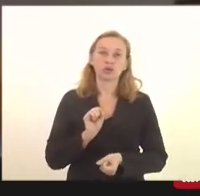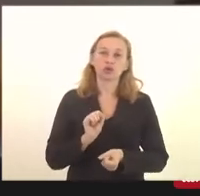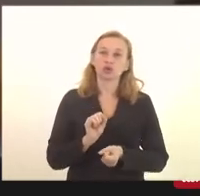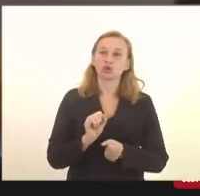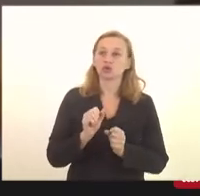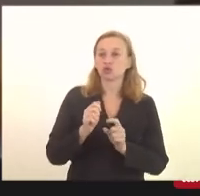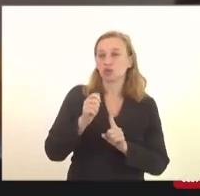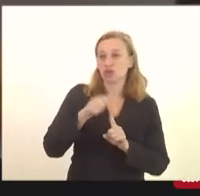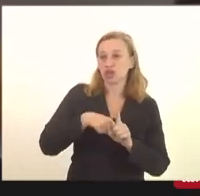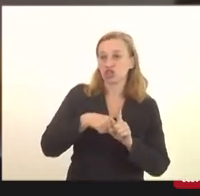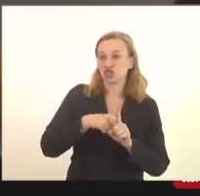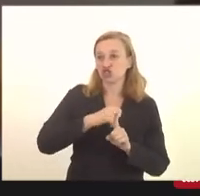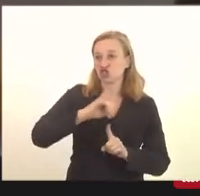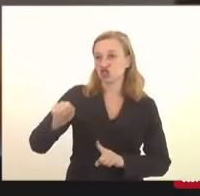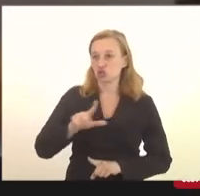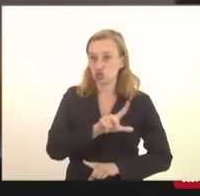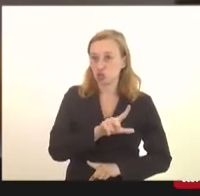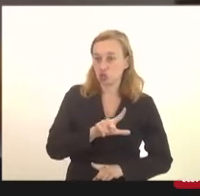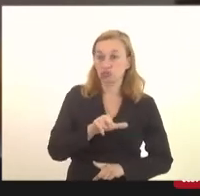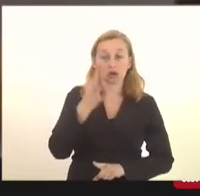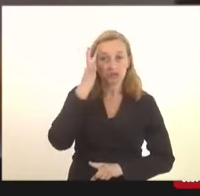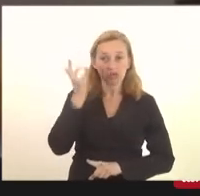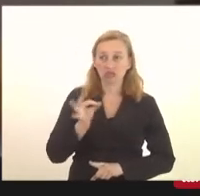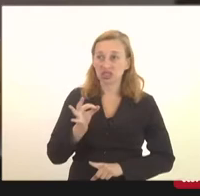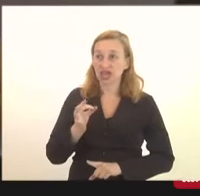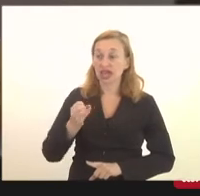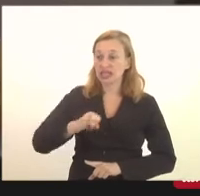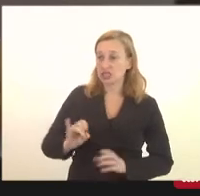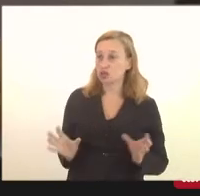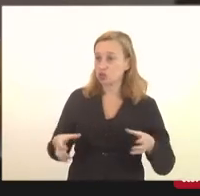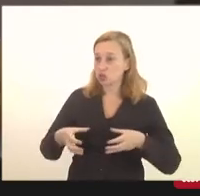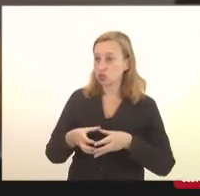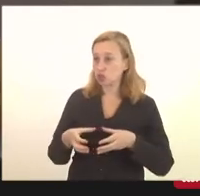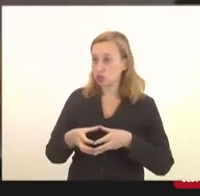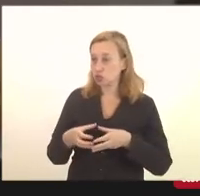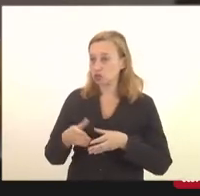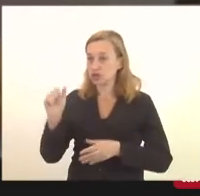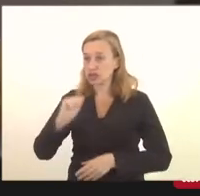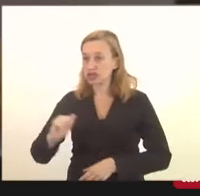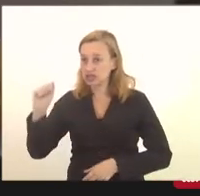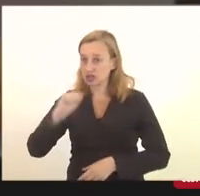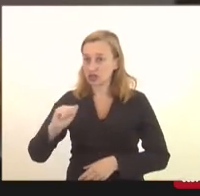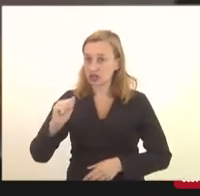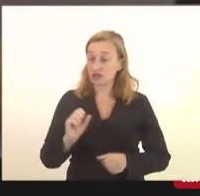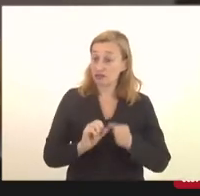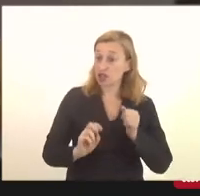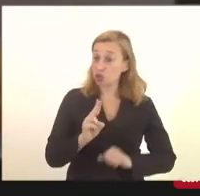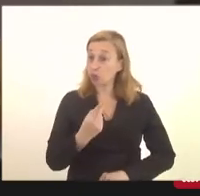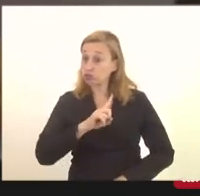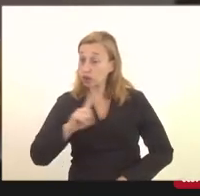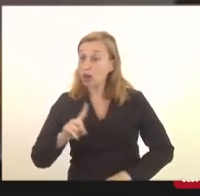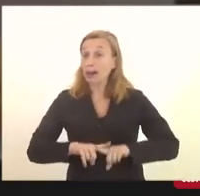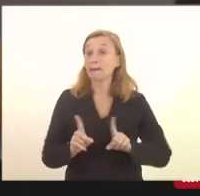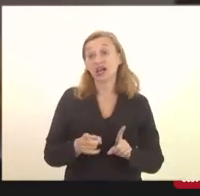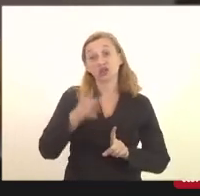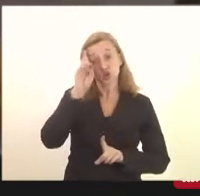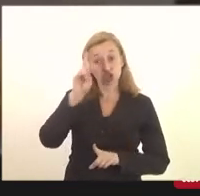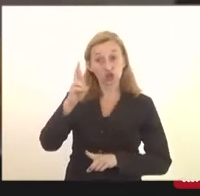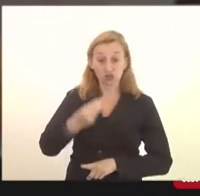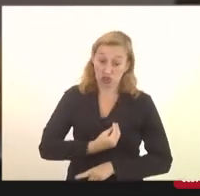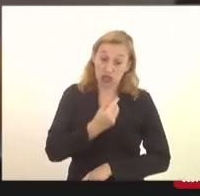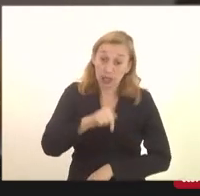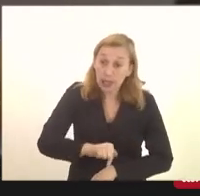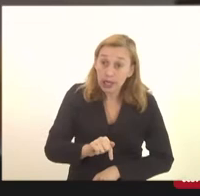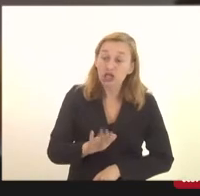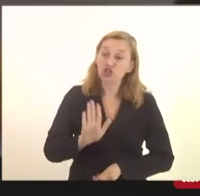se a assessoria providenciou ou não, mas como está presente o senhor também, já fica aqui